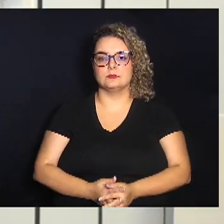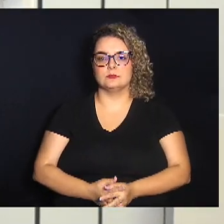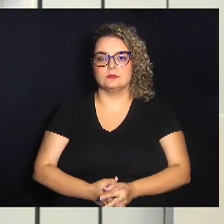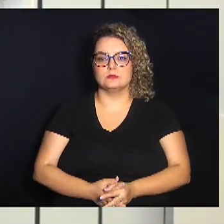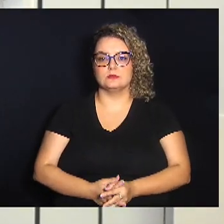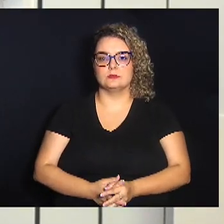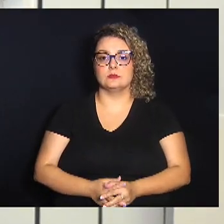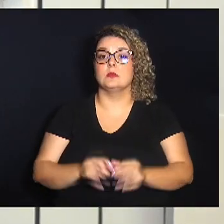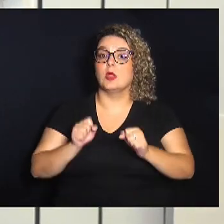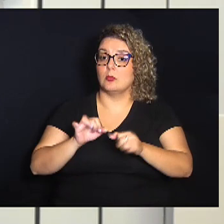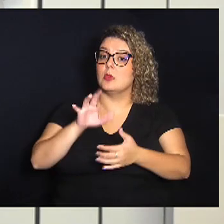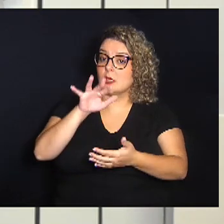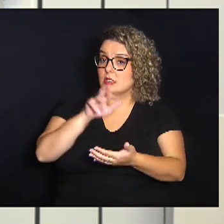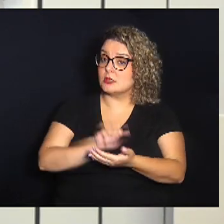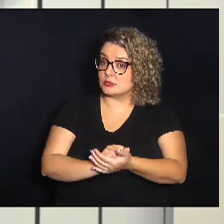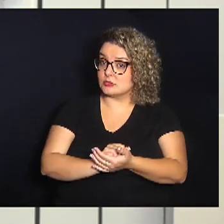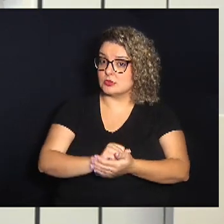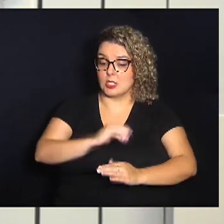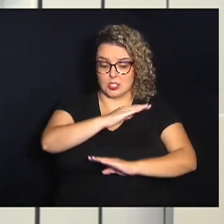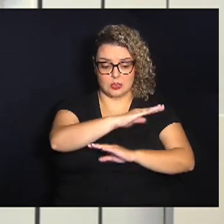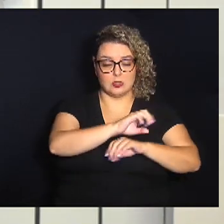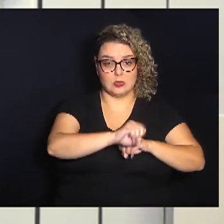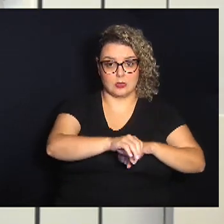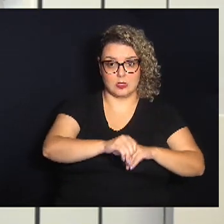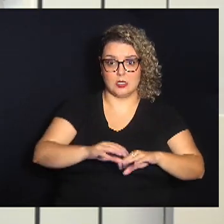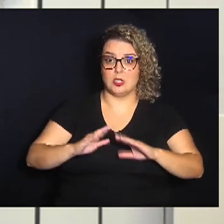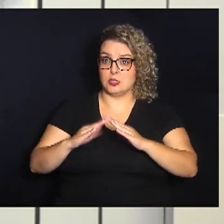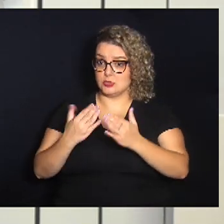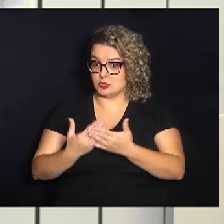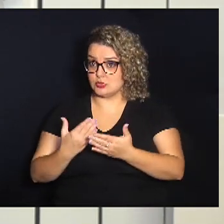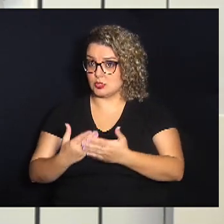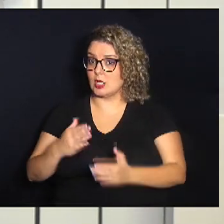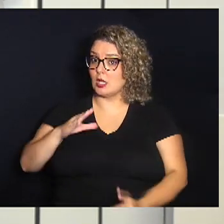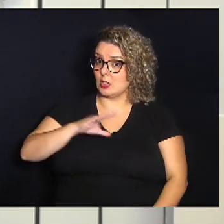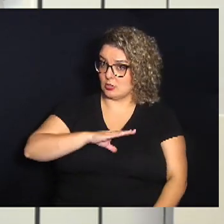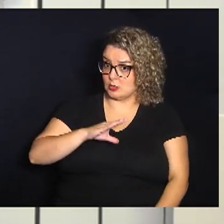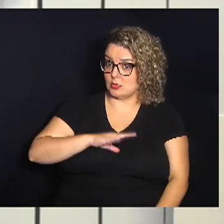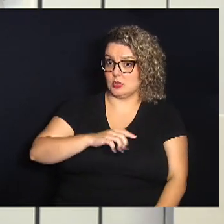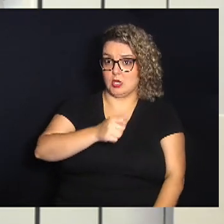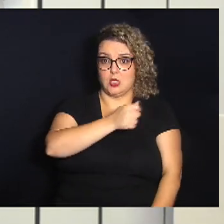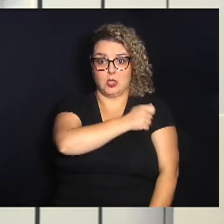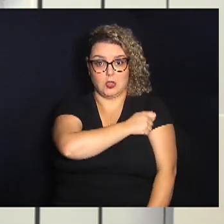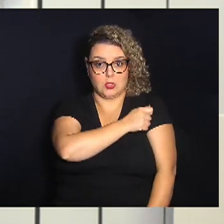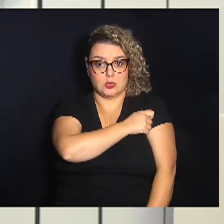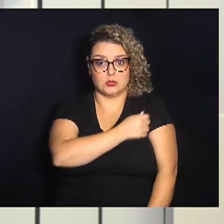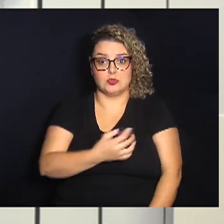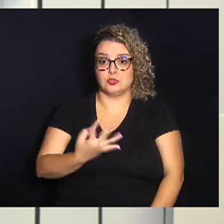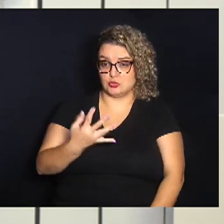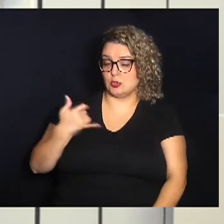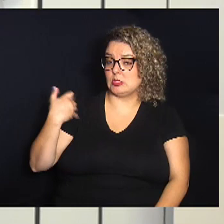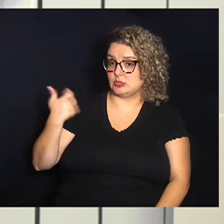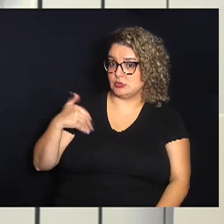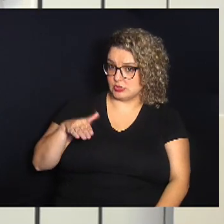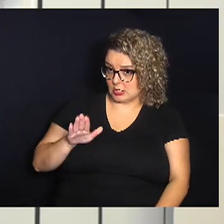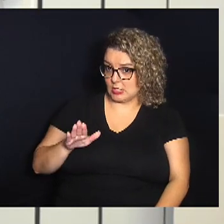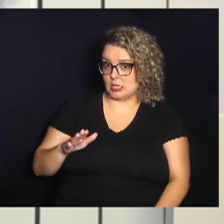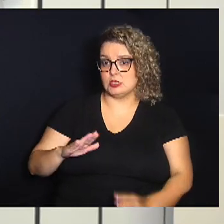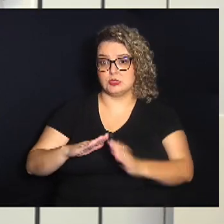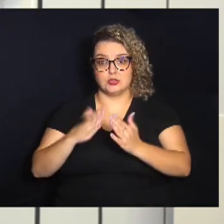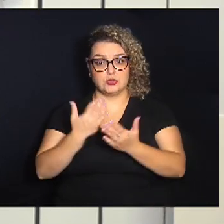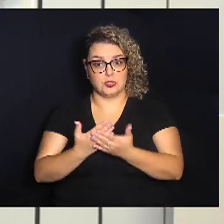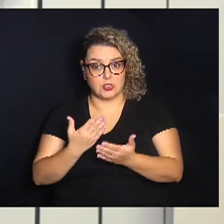Podem se inscrever no Câmara Educa escolas municipais, alunos a partir de 4 anos, escolas